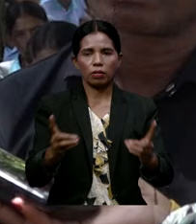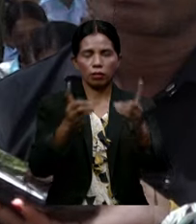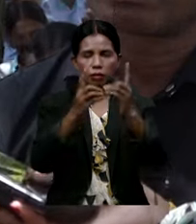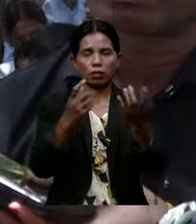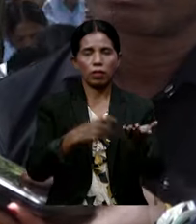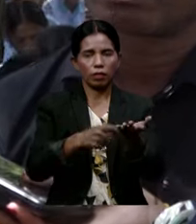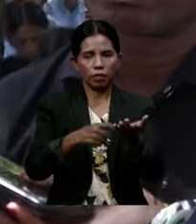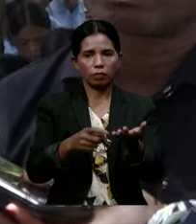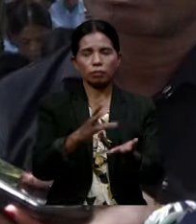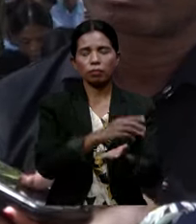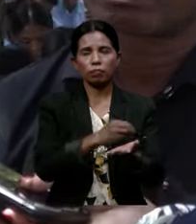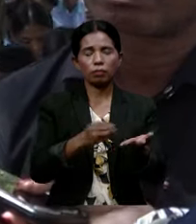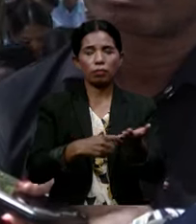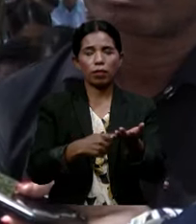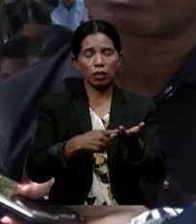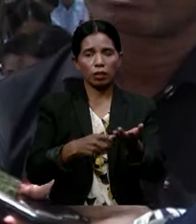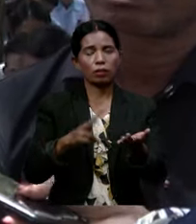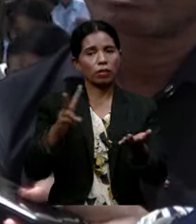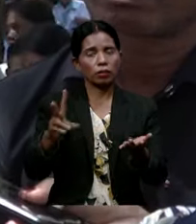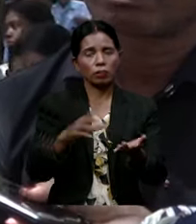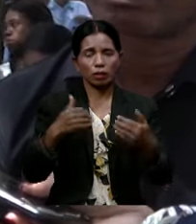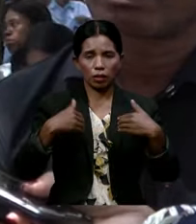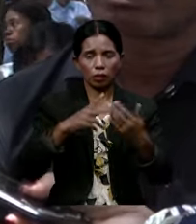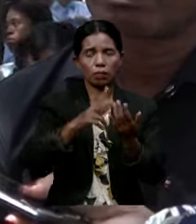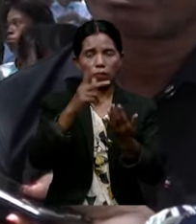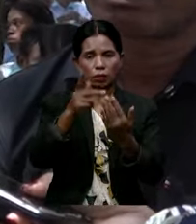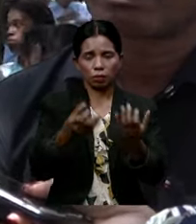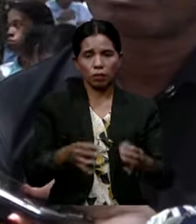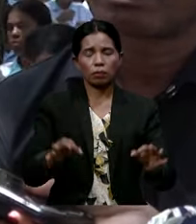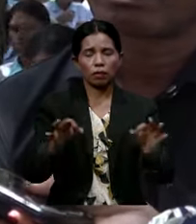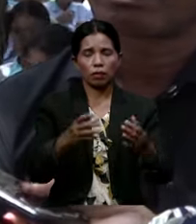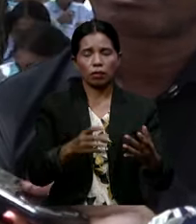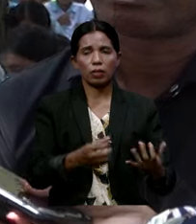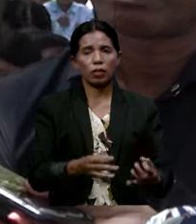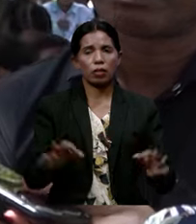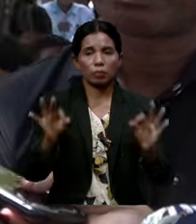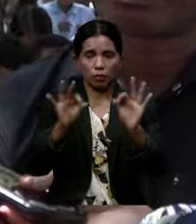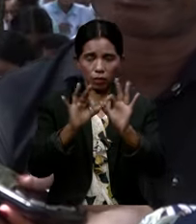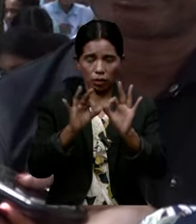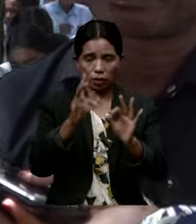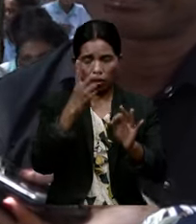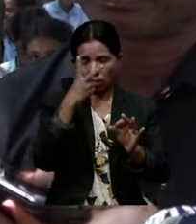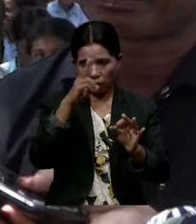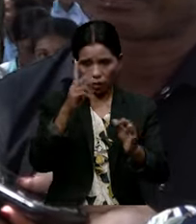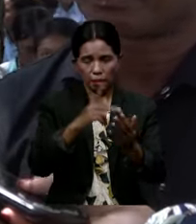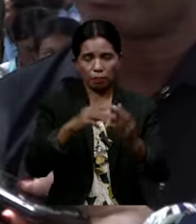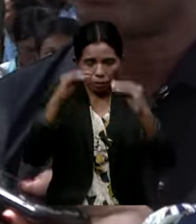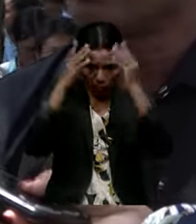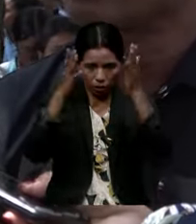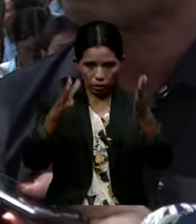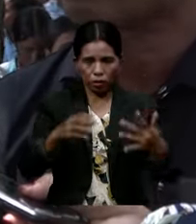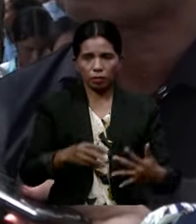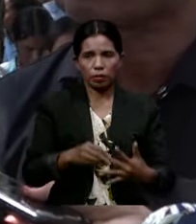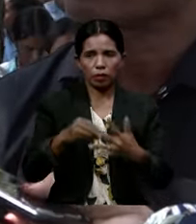técnico social, mas é um programa específico, né? A tu haremos para o professor ser específico, né? Carec, lá